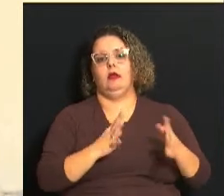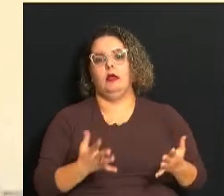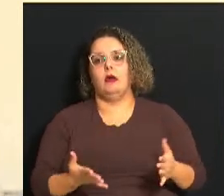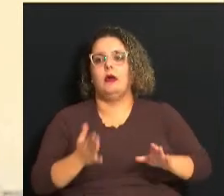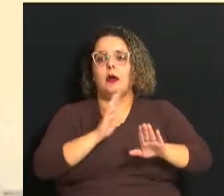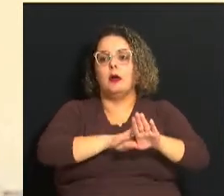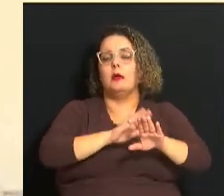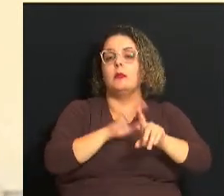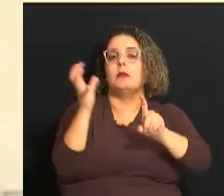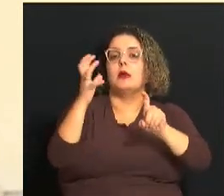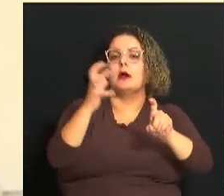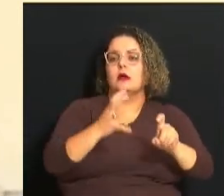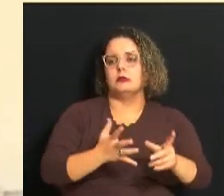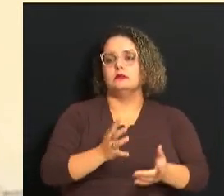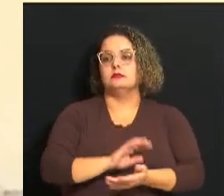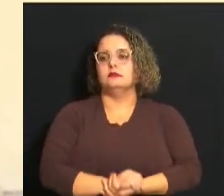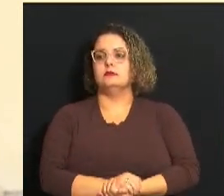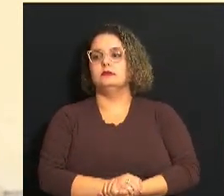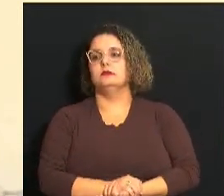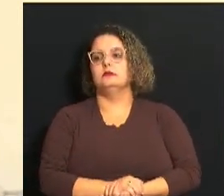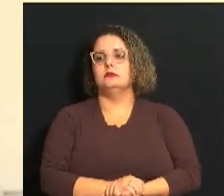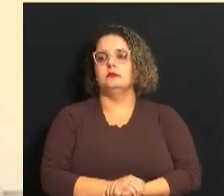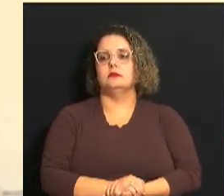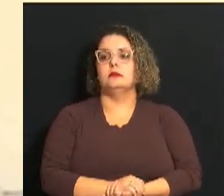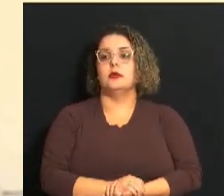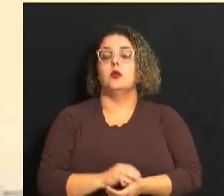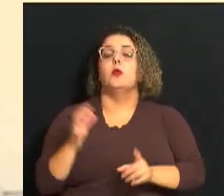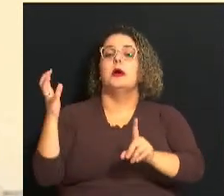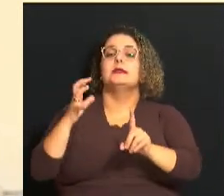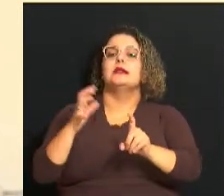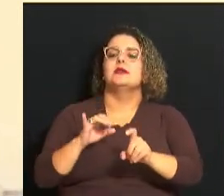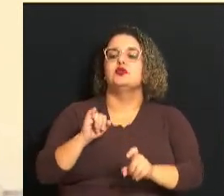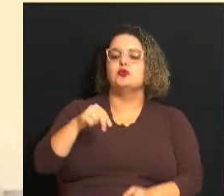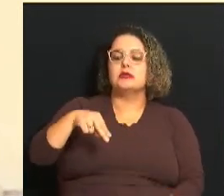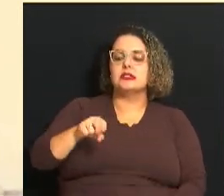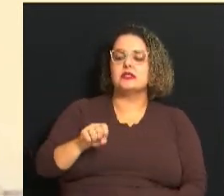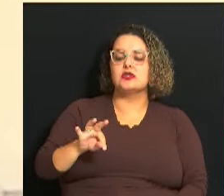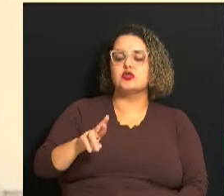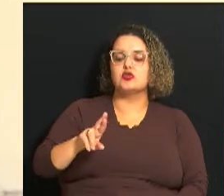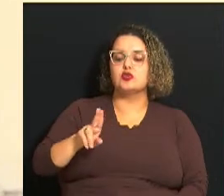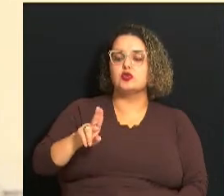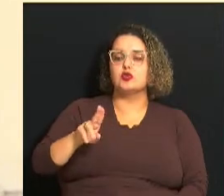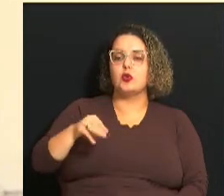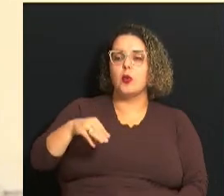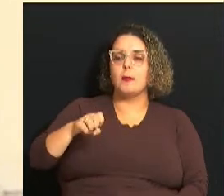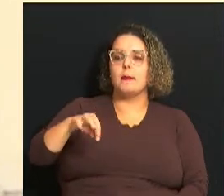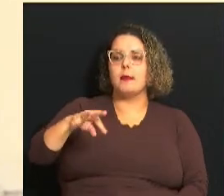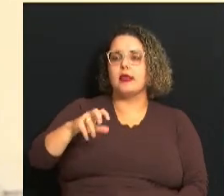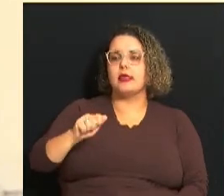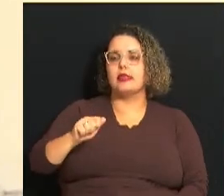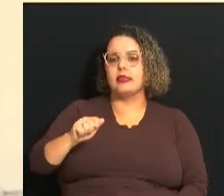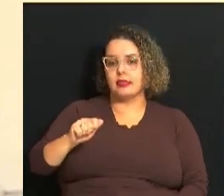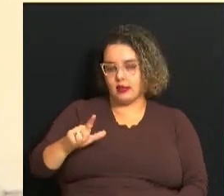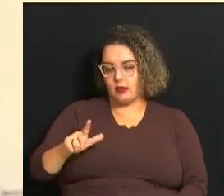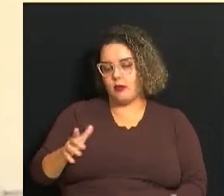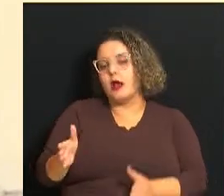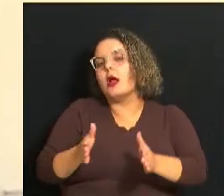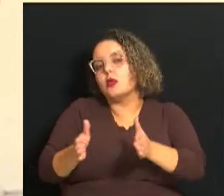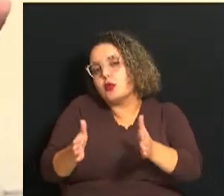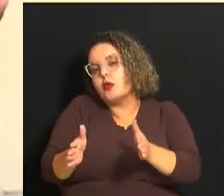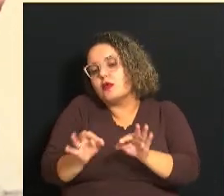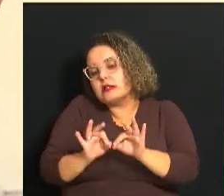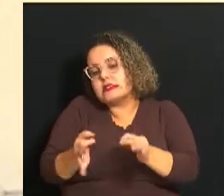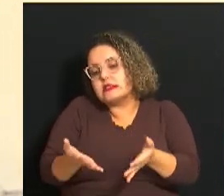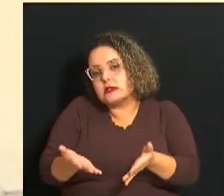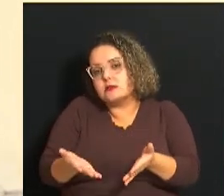que abusivas e diante e o assédio instrumental esse aqui é bem recente É bem isso é porque